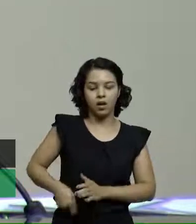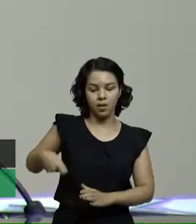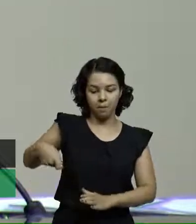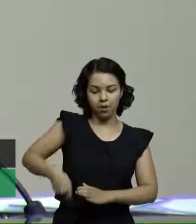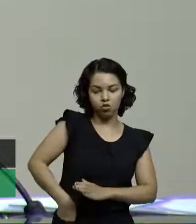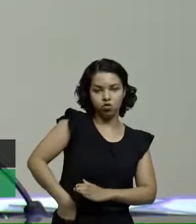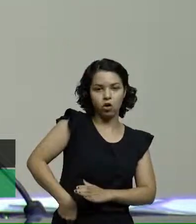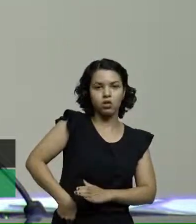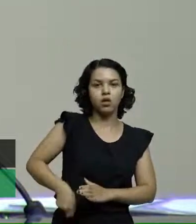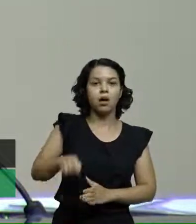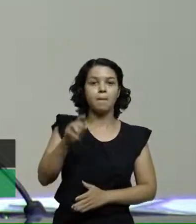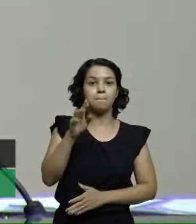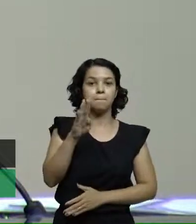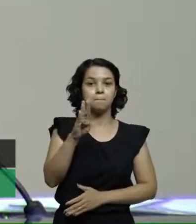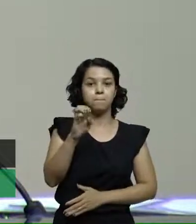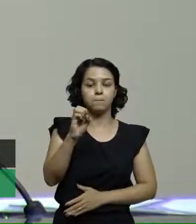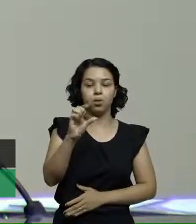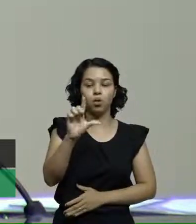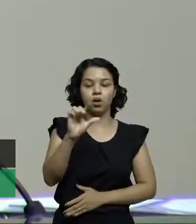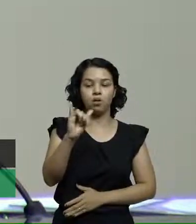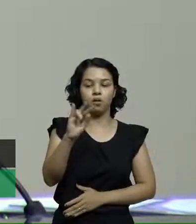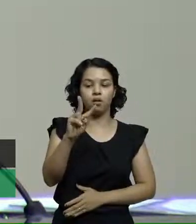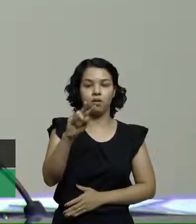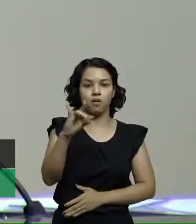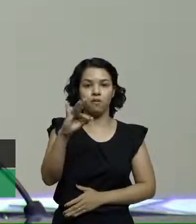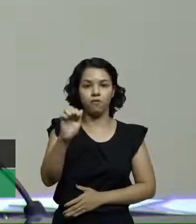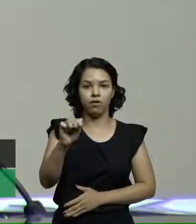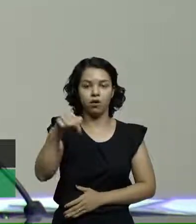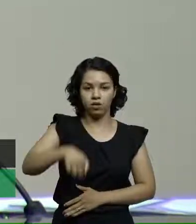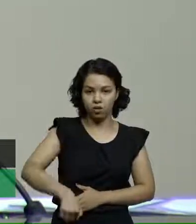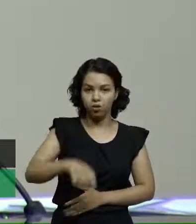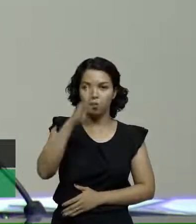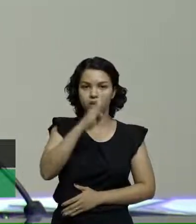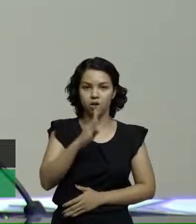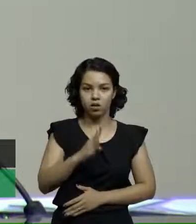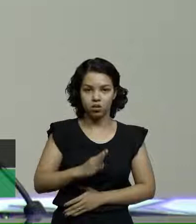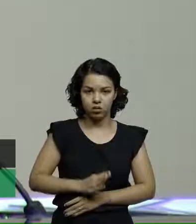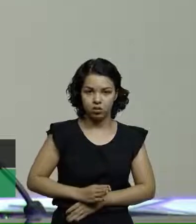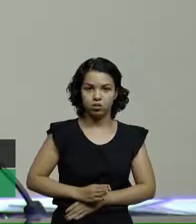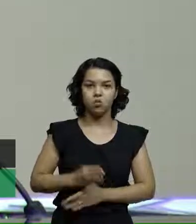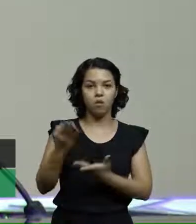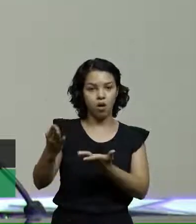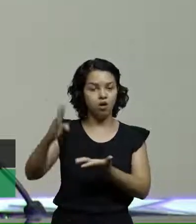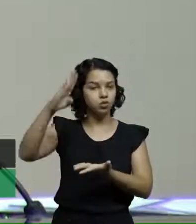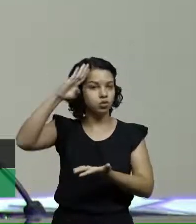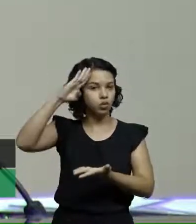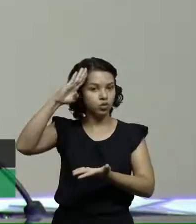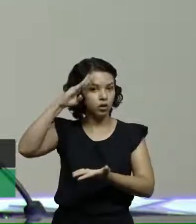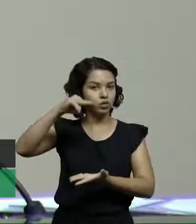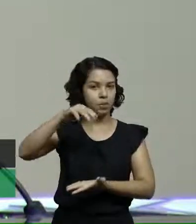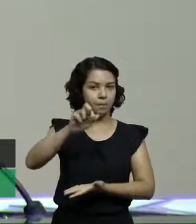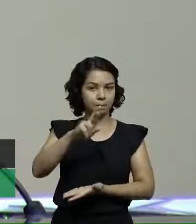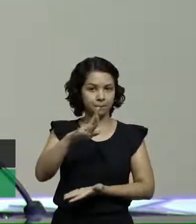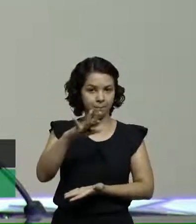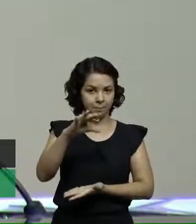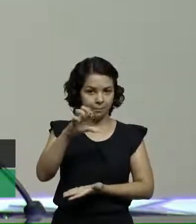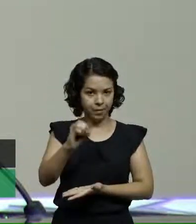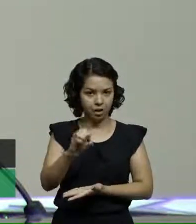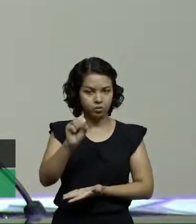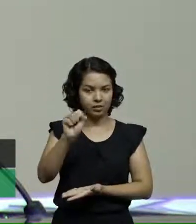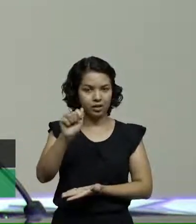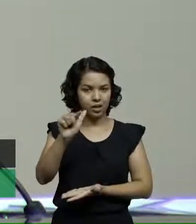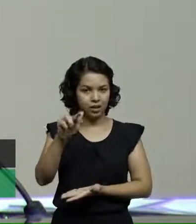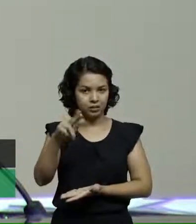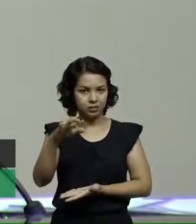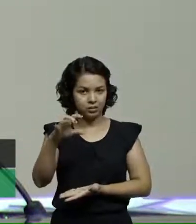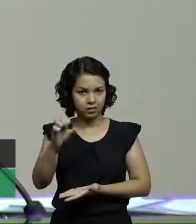Brasil, reconhecimento do serviço do soldado Mário Tezan Salazar pela sua participação